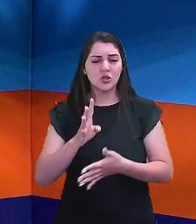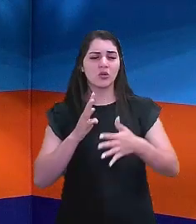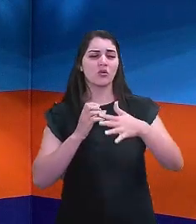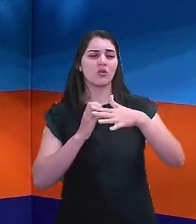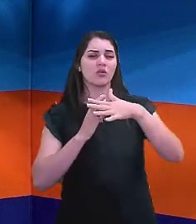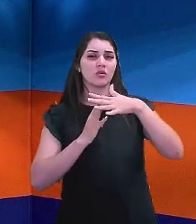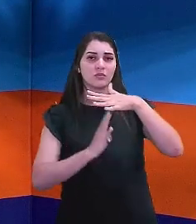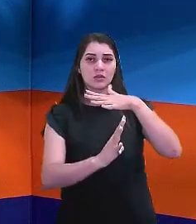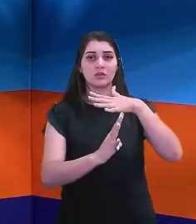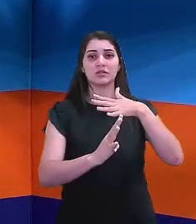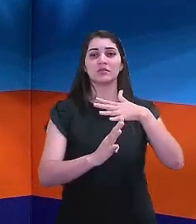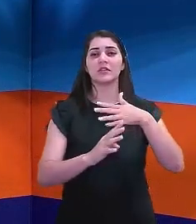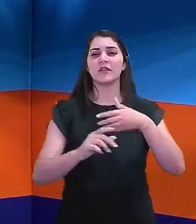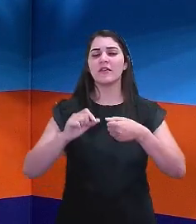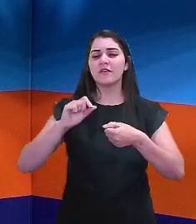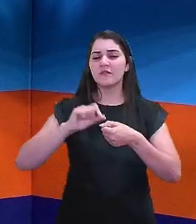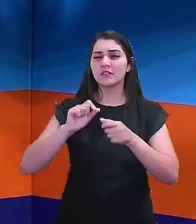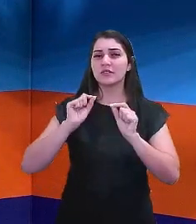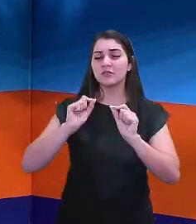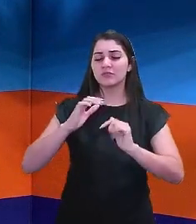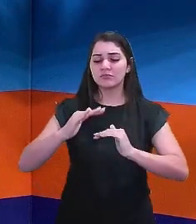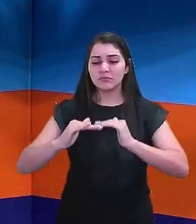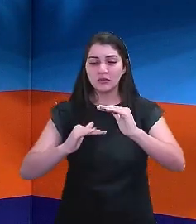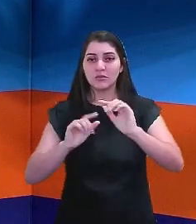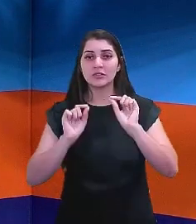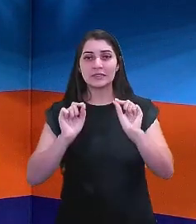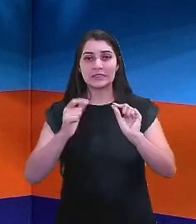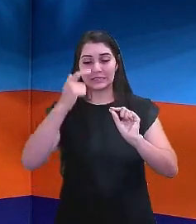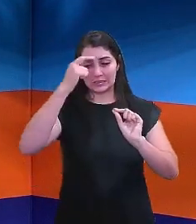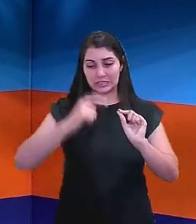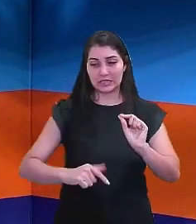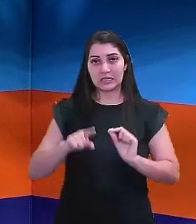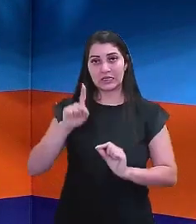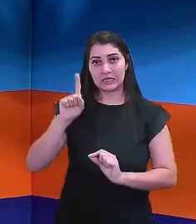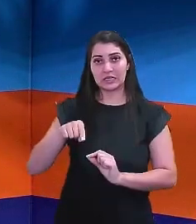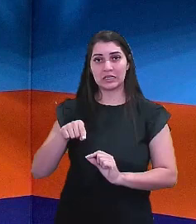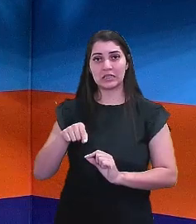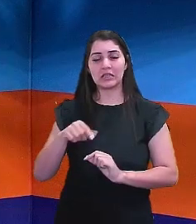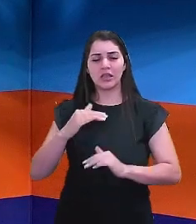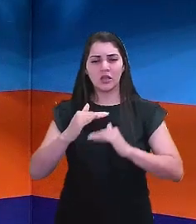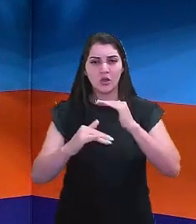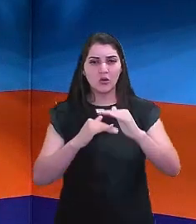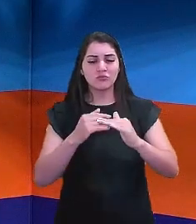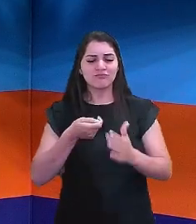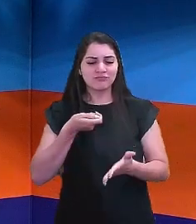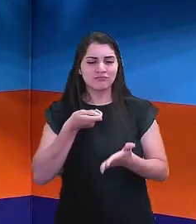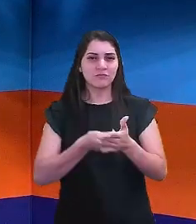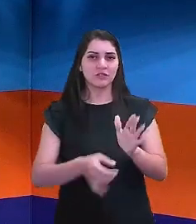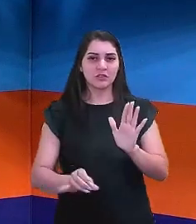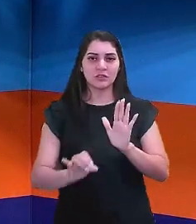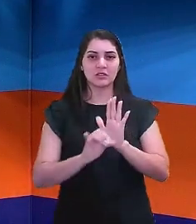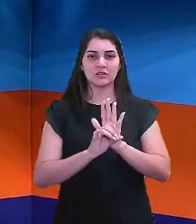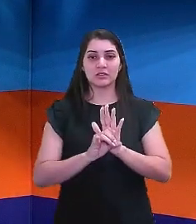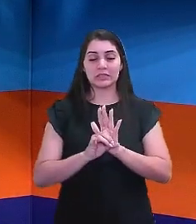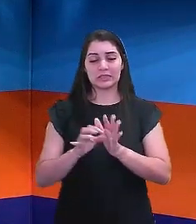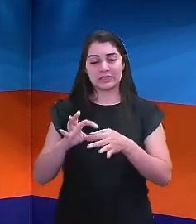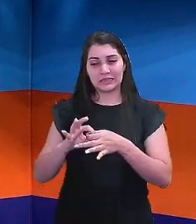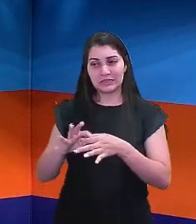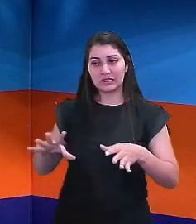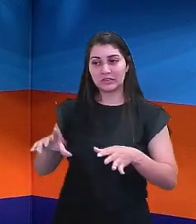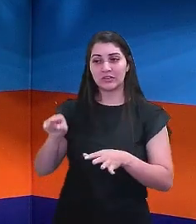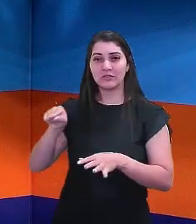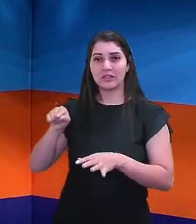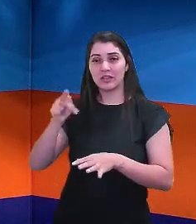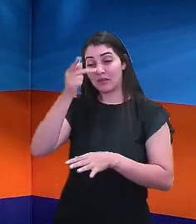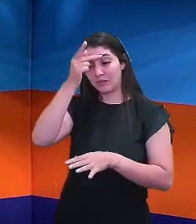Era você ter que fazer uma construção de quem você é. Era a construção forçada da sua identidade. Você deixava de ser quem você era